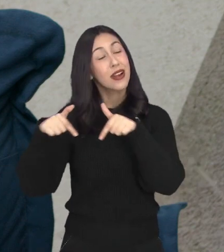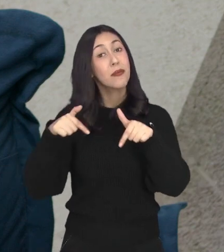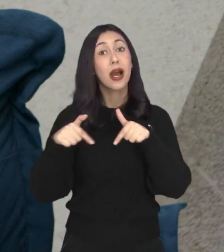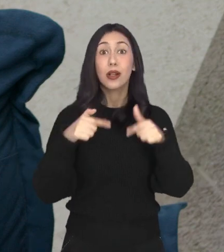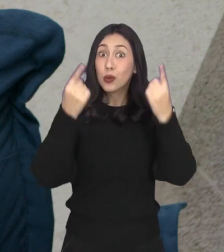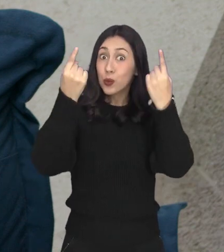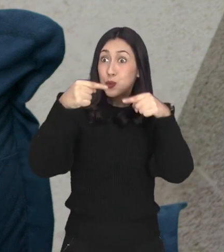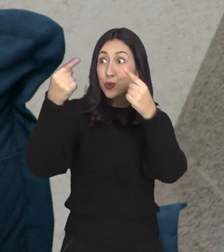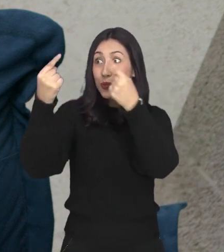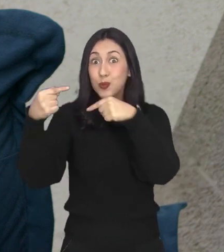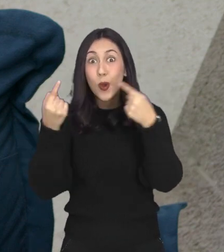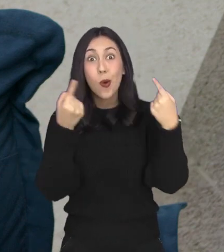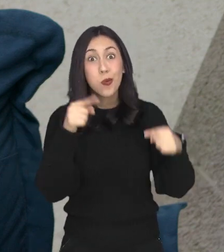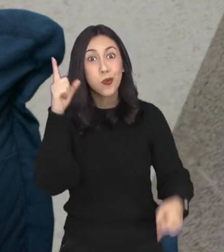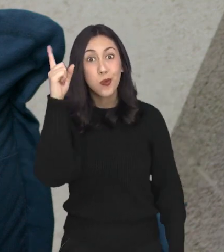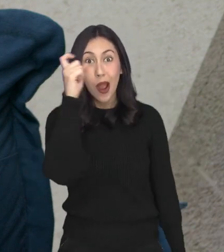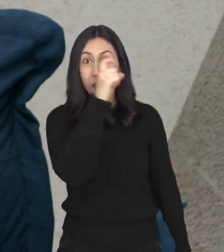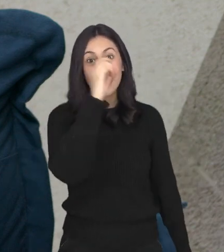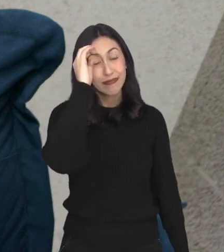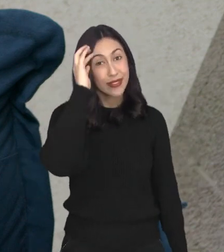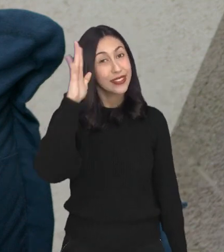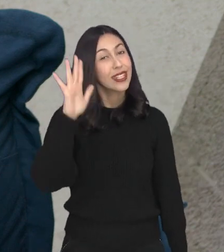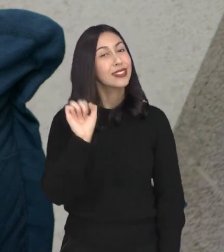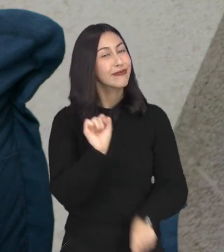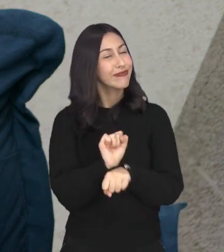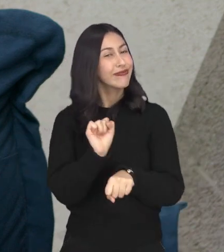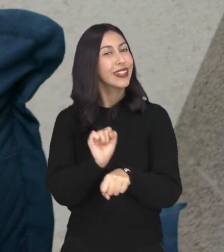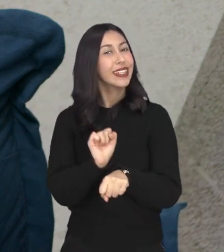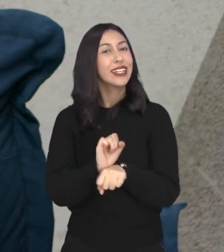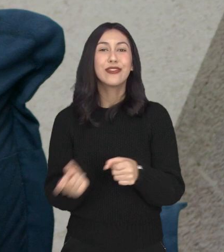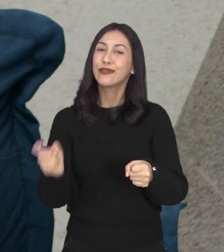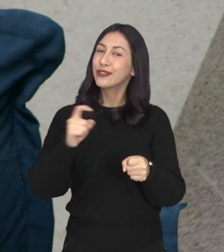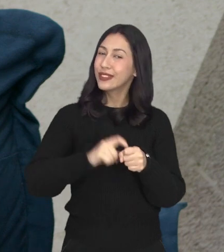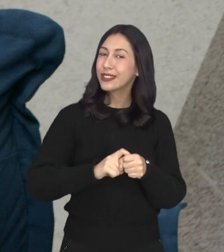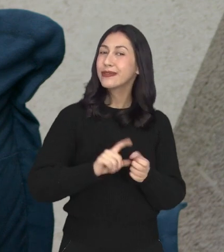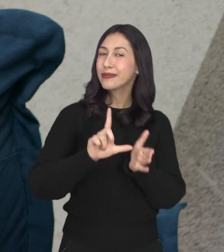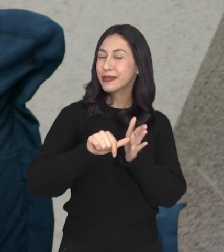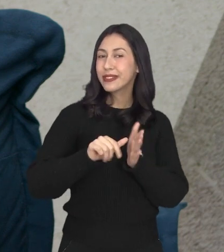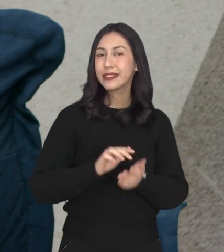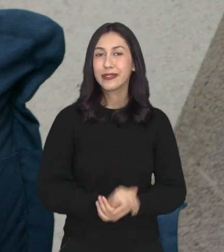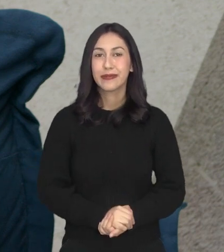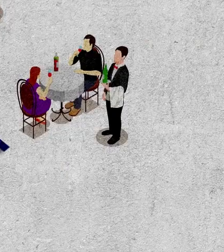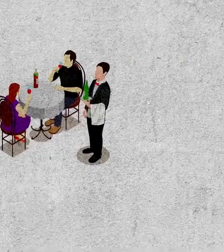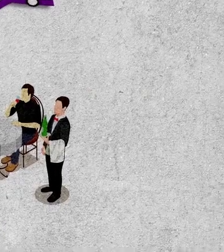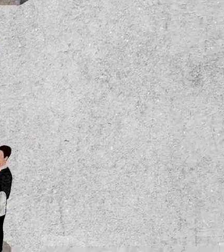e concorrido e também sonhado por muitos. Não saia daí, voltamos já já.